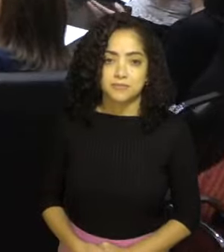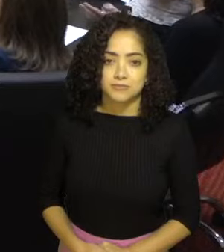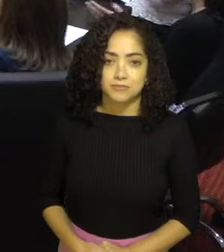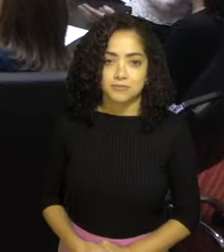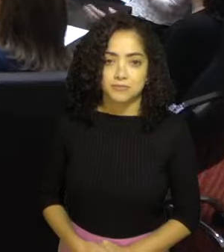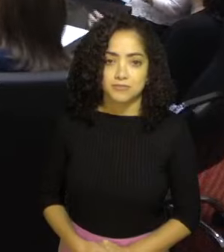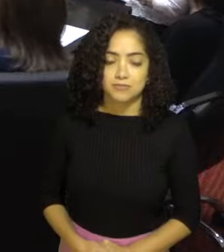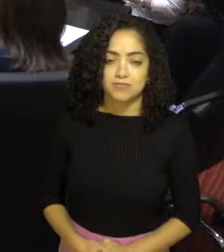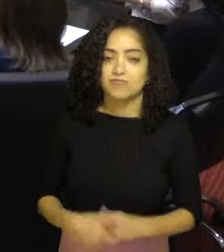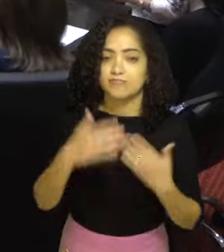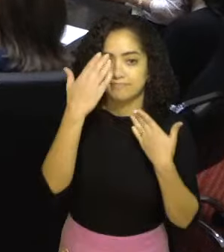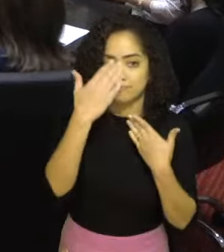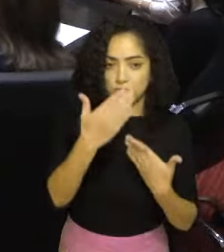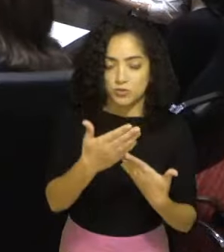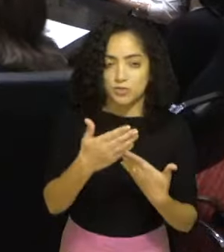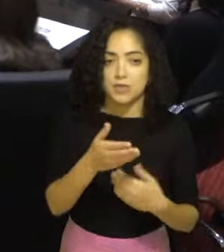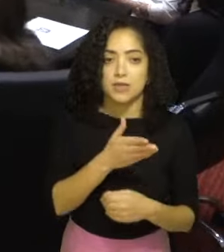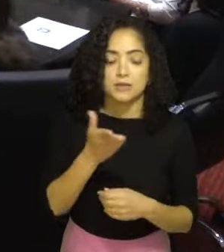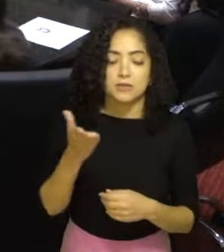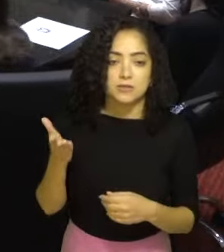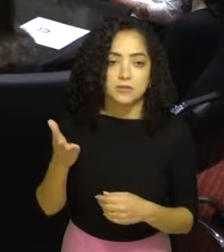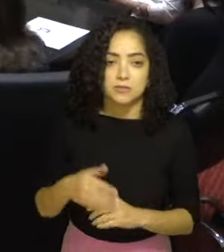Muito obrigada, muito obrigada.